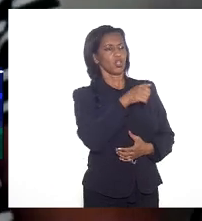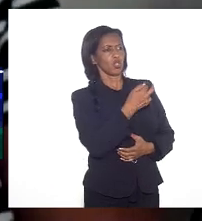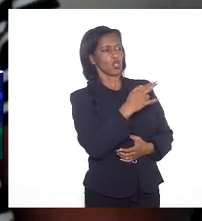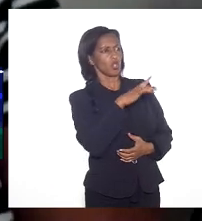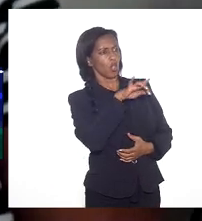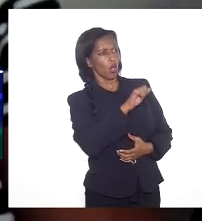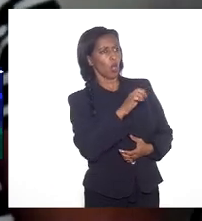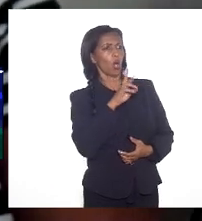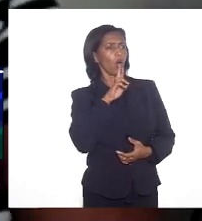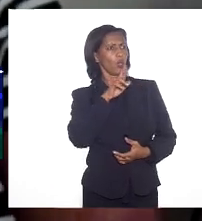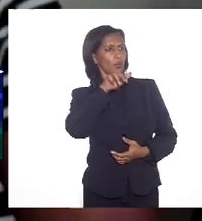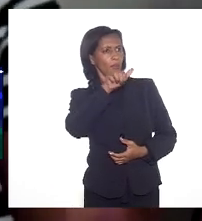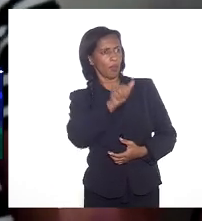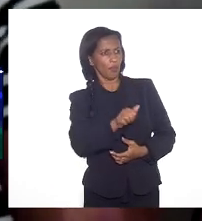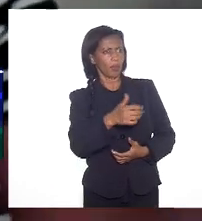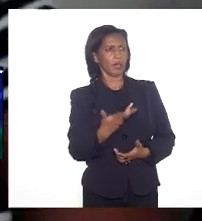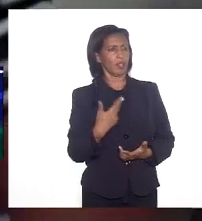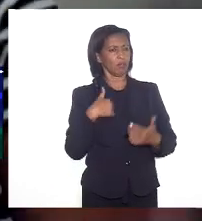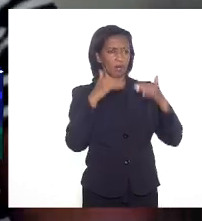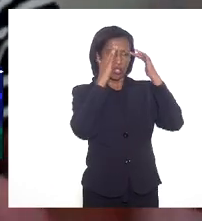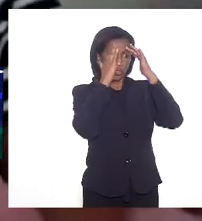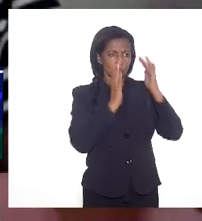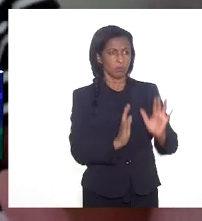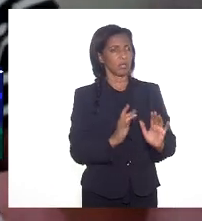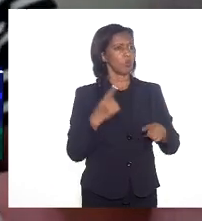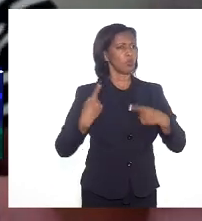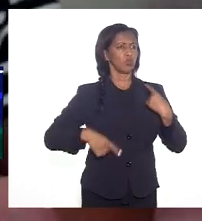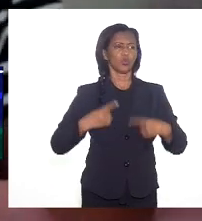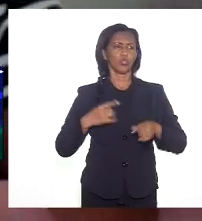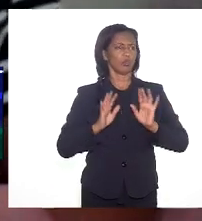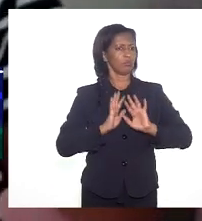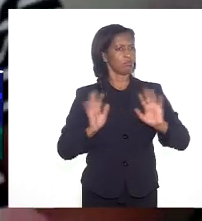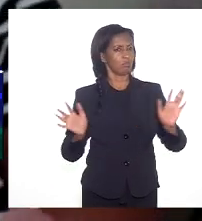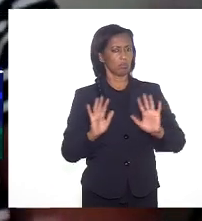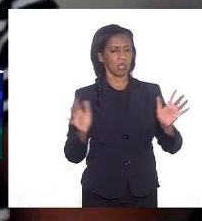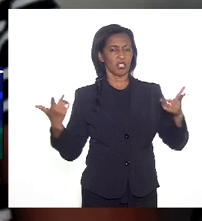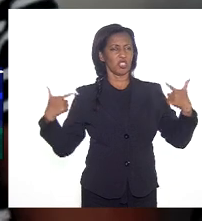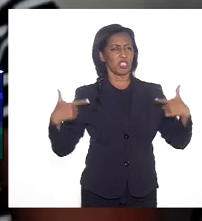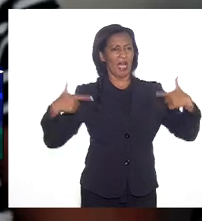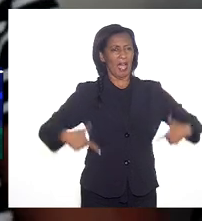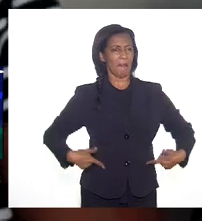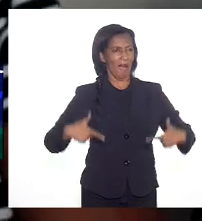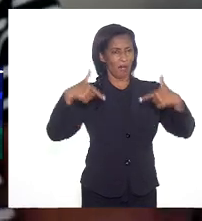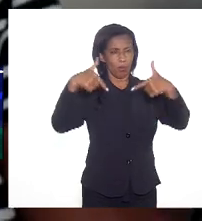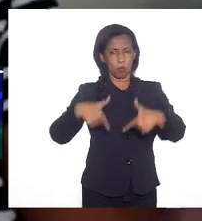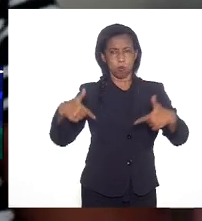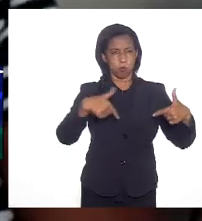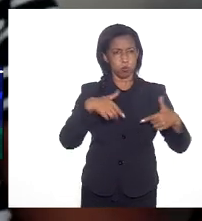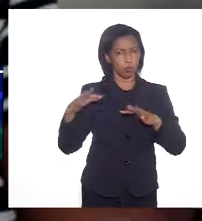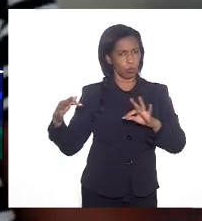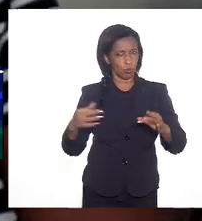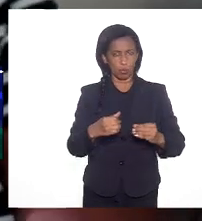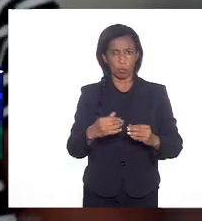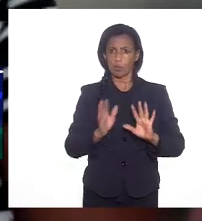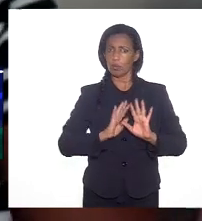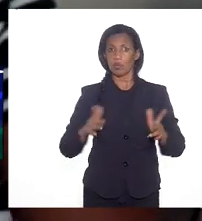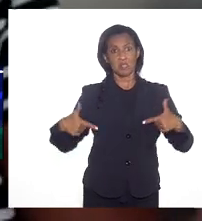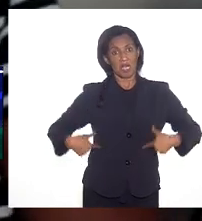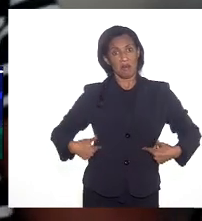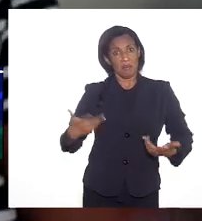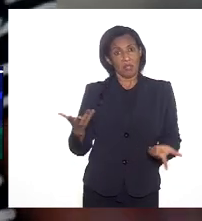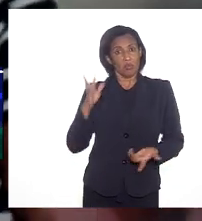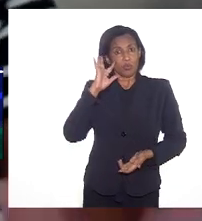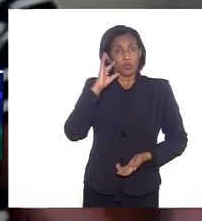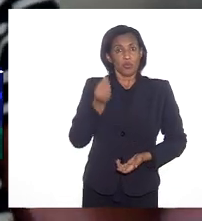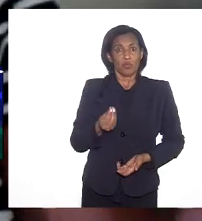nem deputado Rodrigo Amrinho, que eu tenho respeito à toa, mas não estamos discutindo a questão de armar a guarda municipal. Porque se armamento fosse a solução,